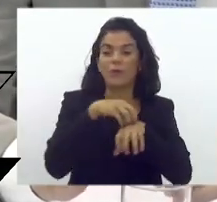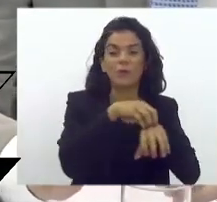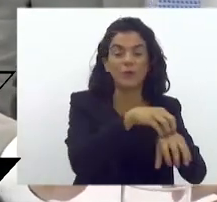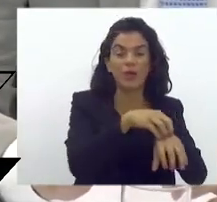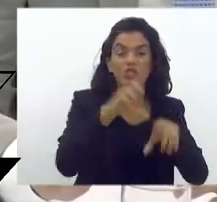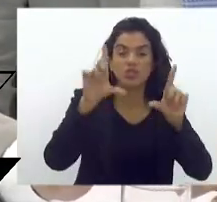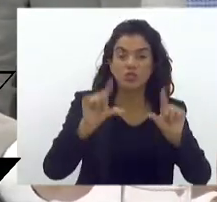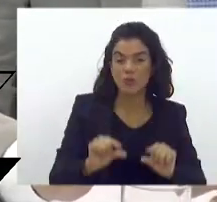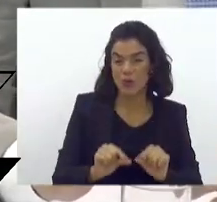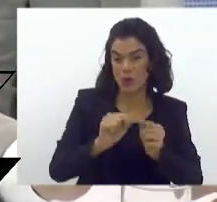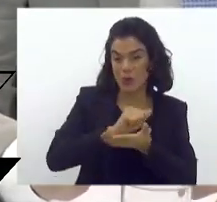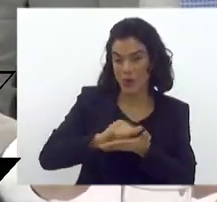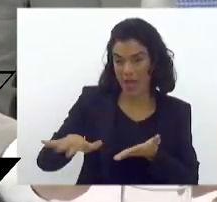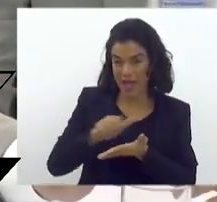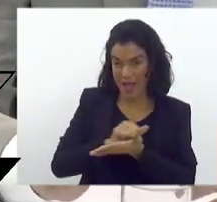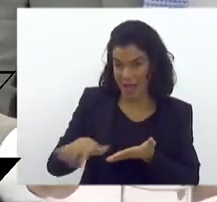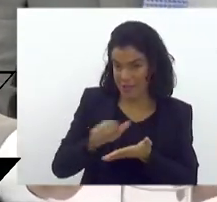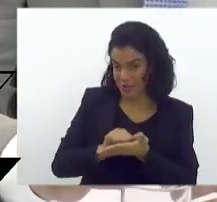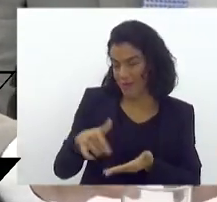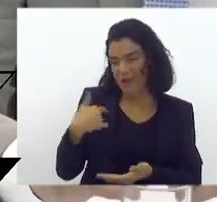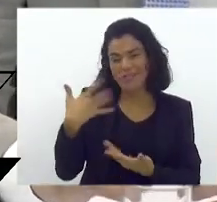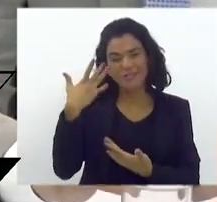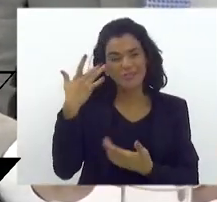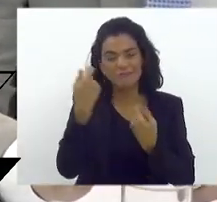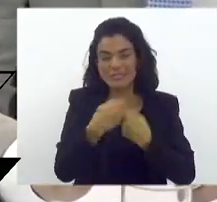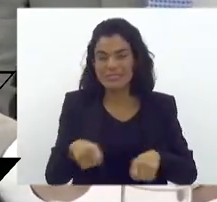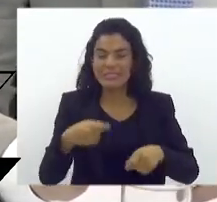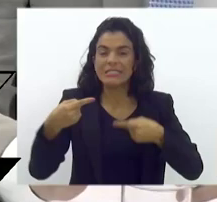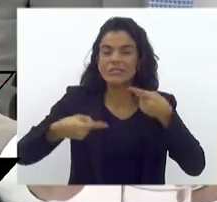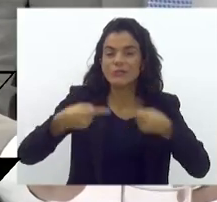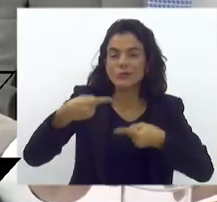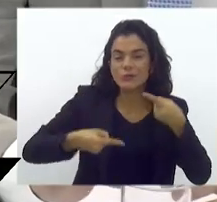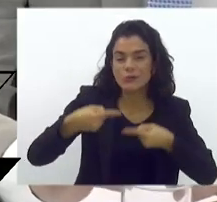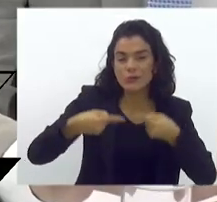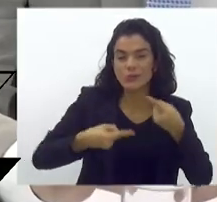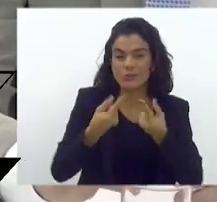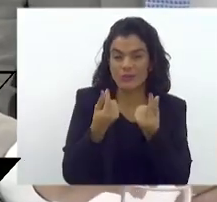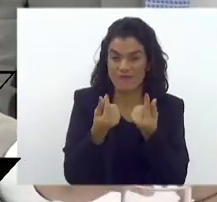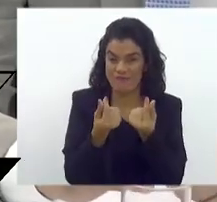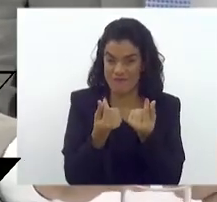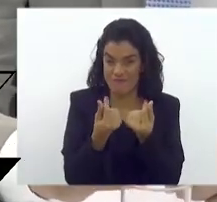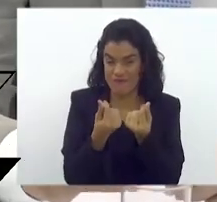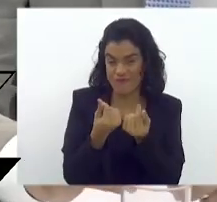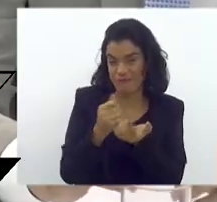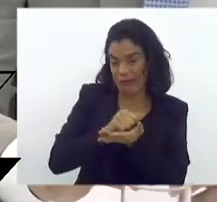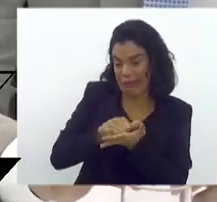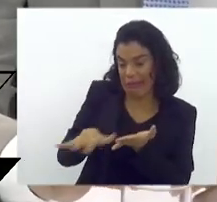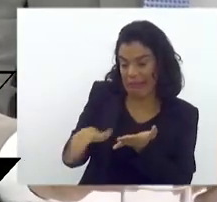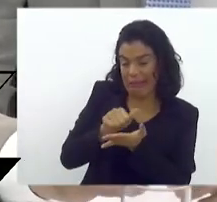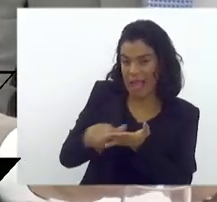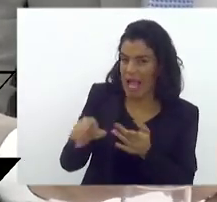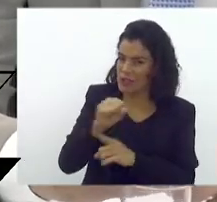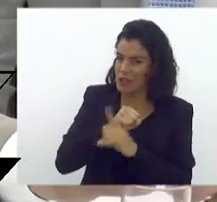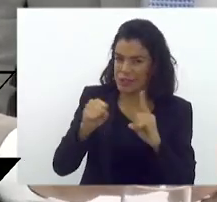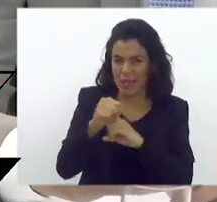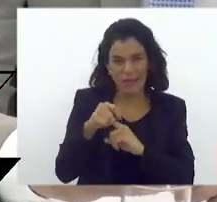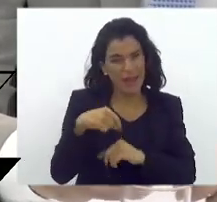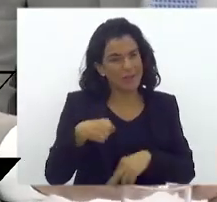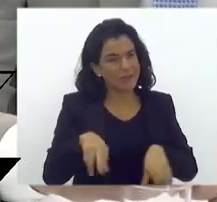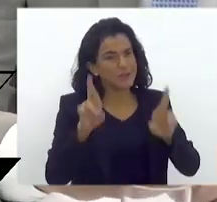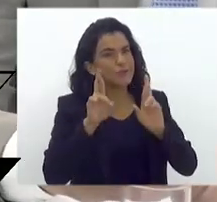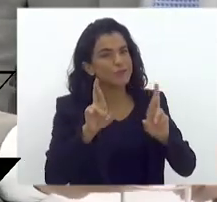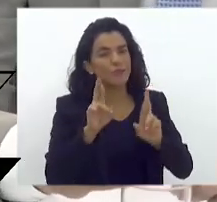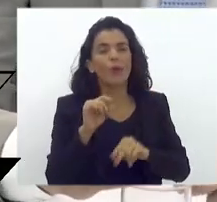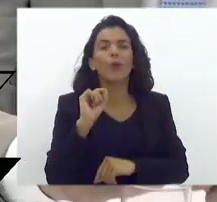custo operacional, e aí eu acho que a gente não tem que discutir a questão do mérito orçamentário, não é isso que a sociedade espera no momento. A sociedade